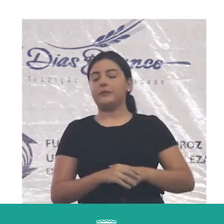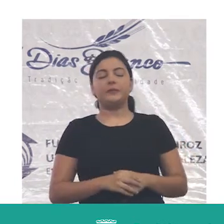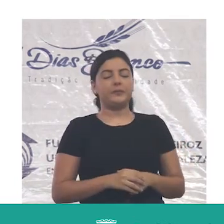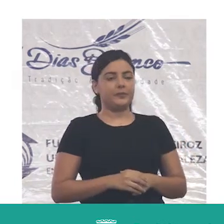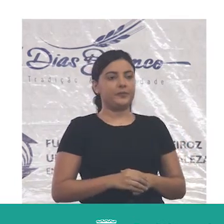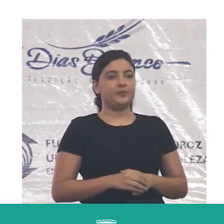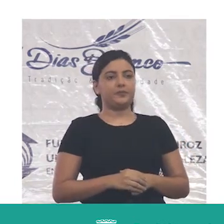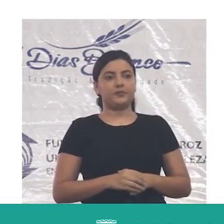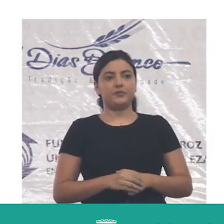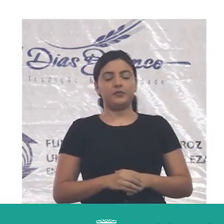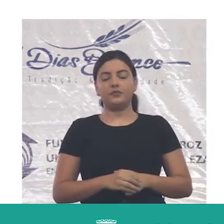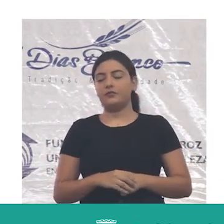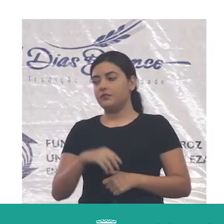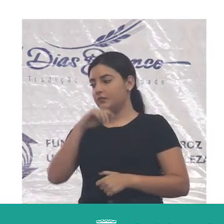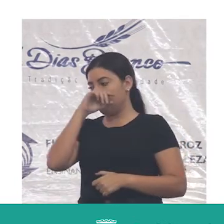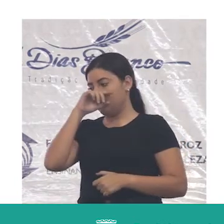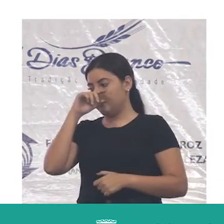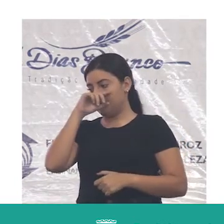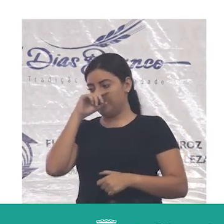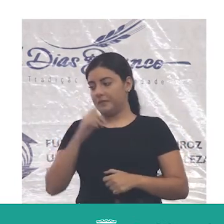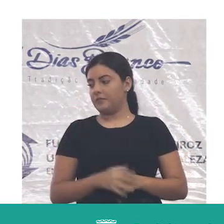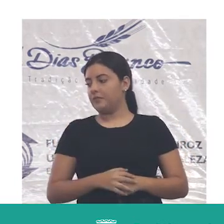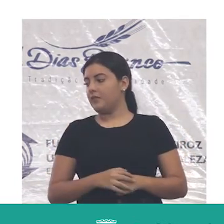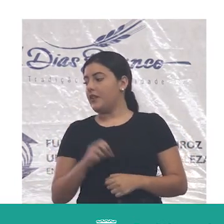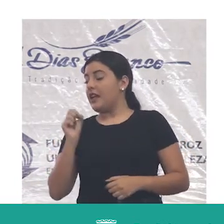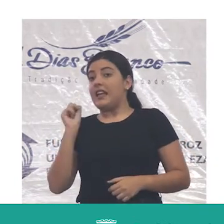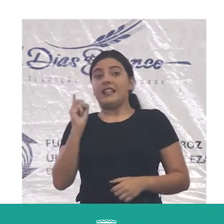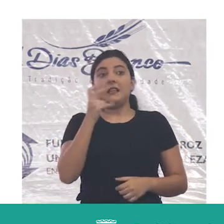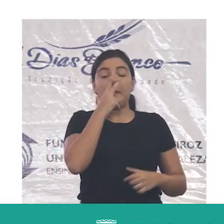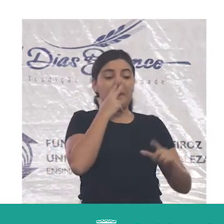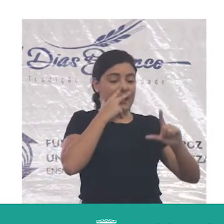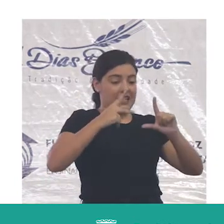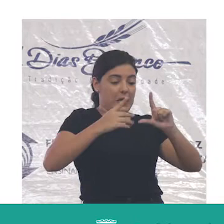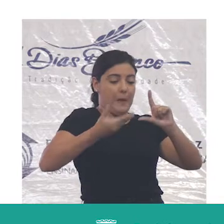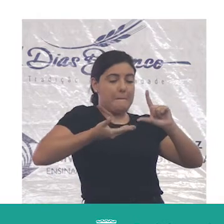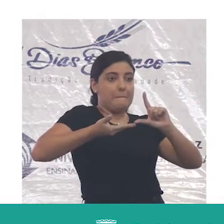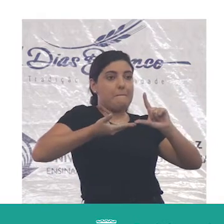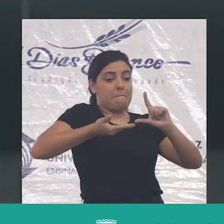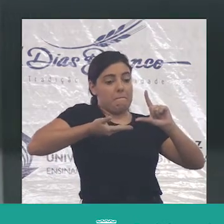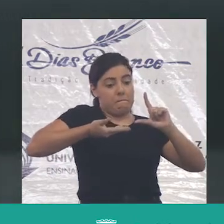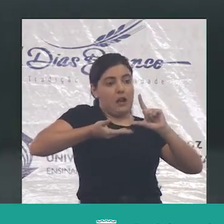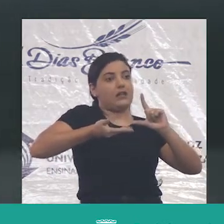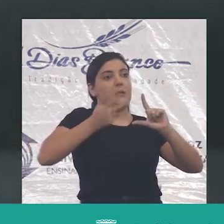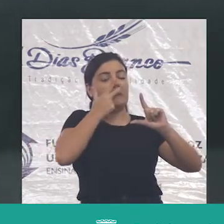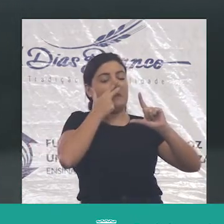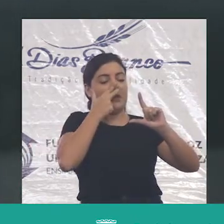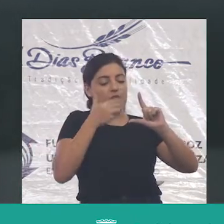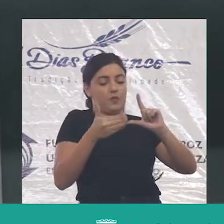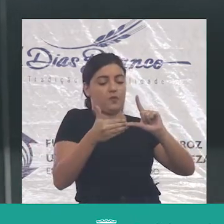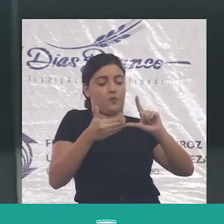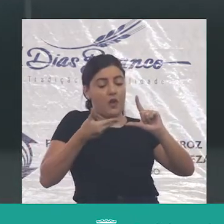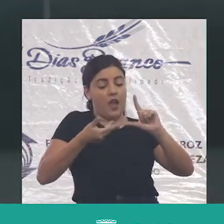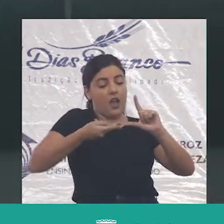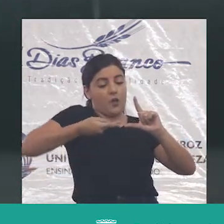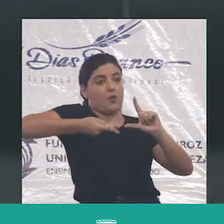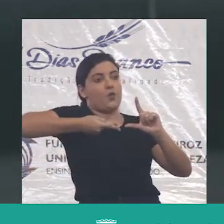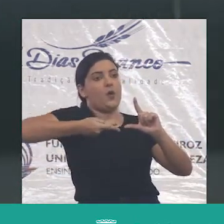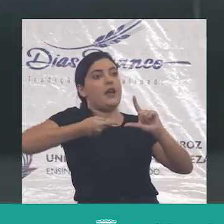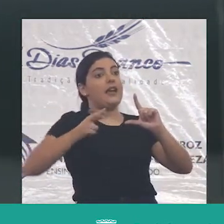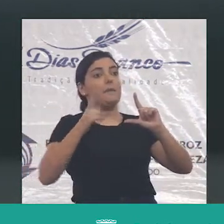trás? Tem ou não tem? Apesar de não ter 2 bases, mas a da frente e a de trás são iguais, não